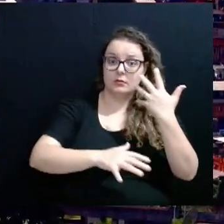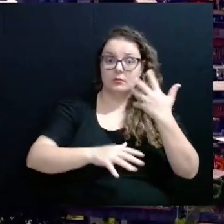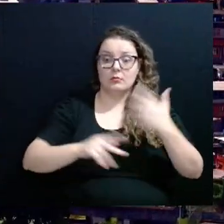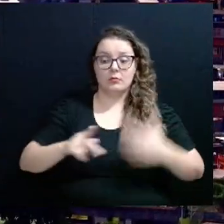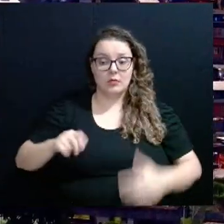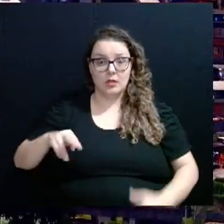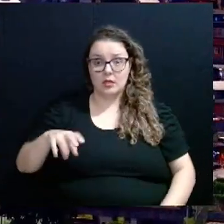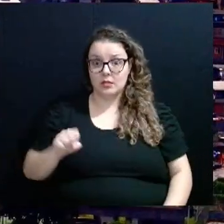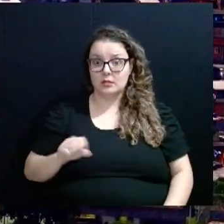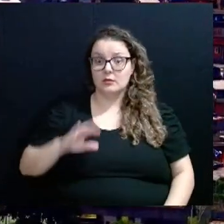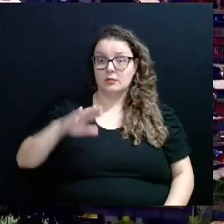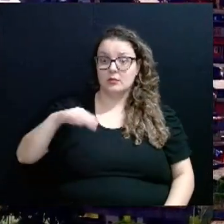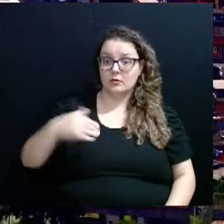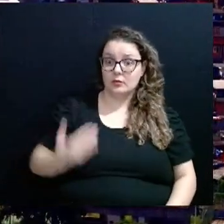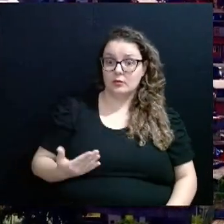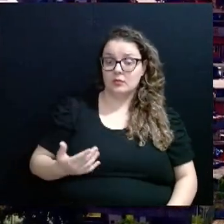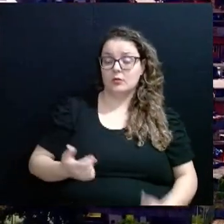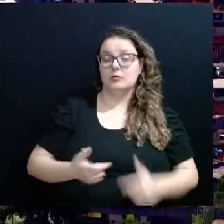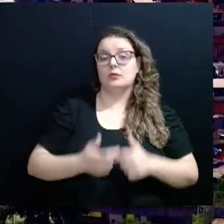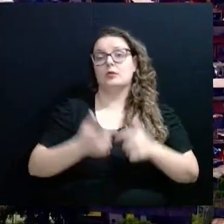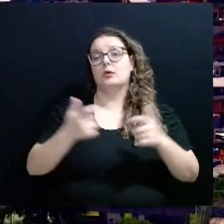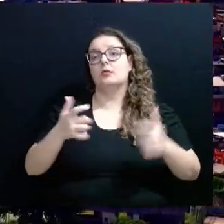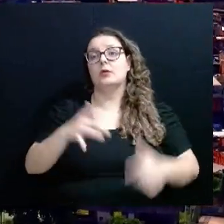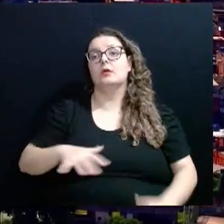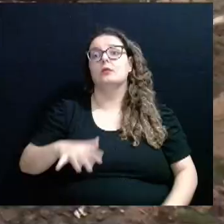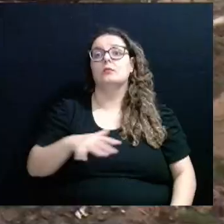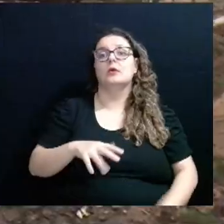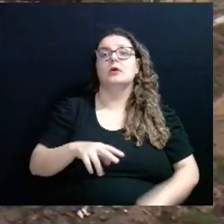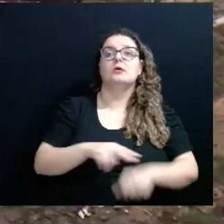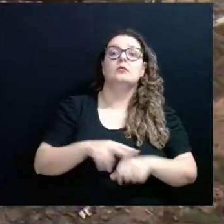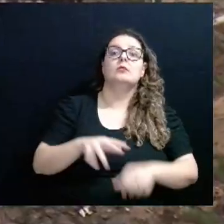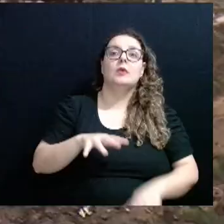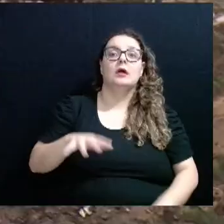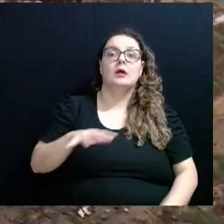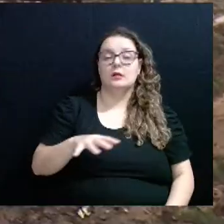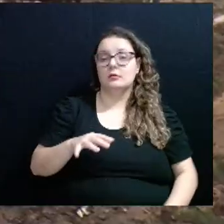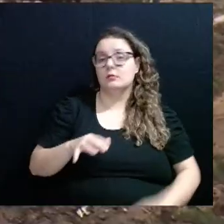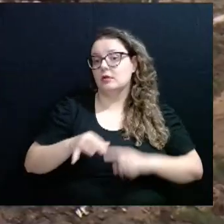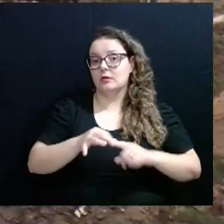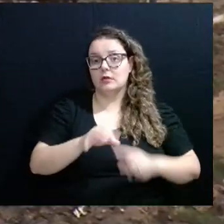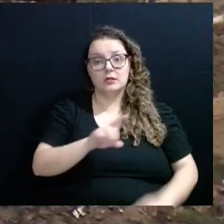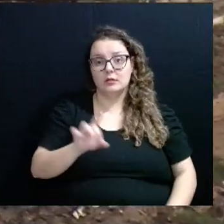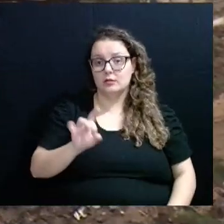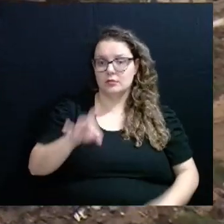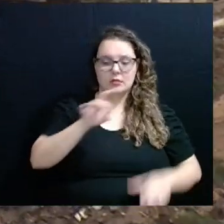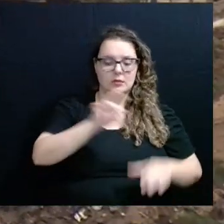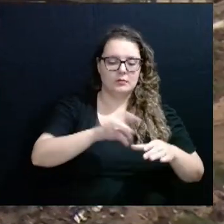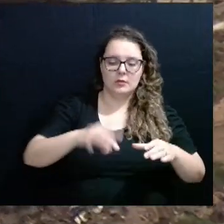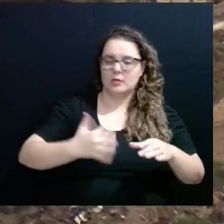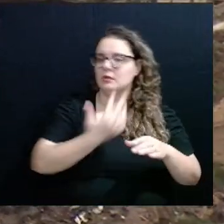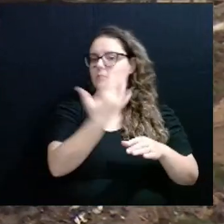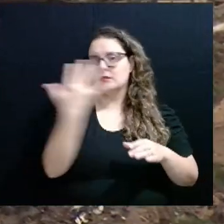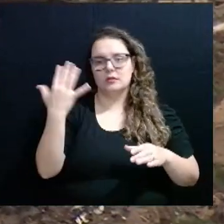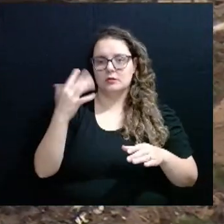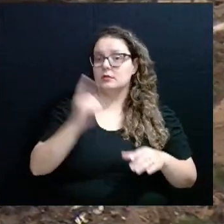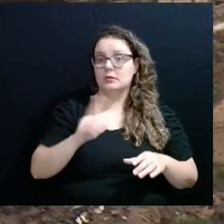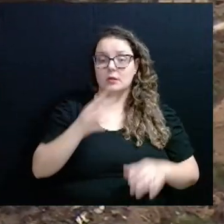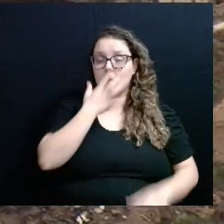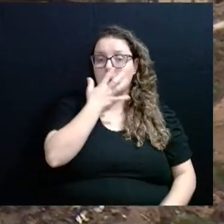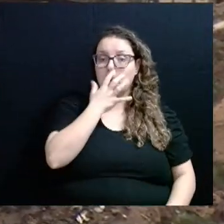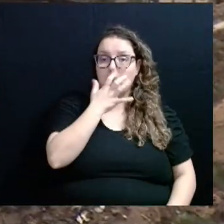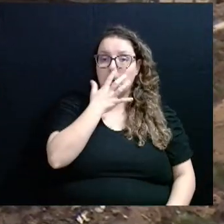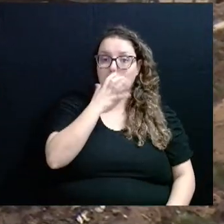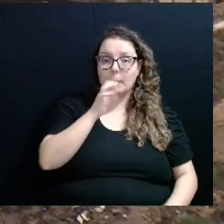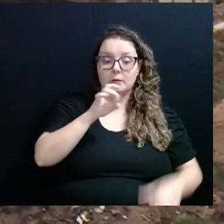gente aumenta a área verde numa região periférica, a gente não está simplesmente plantando árvores, a gente está plantando